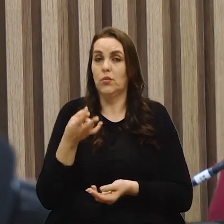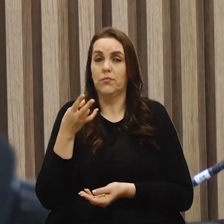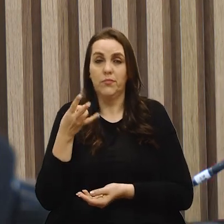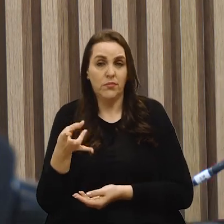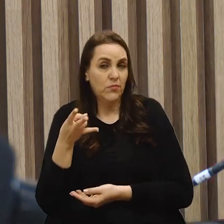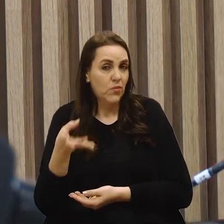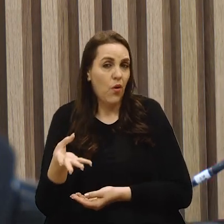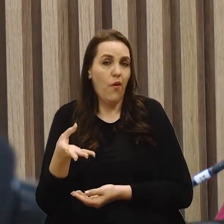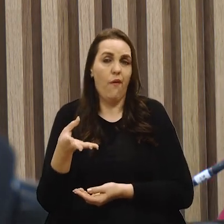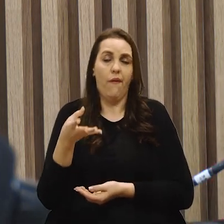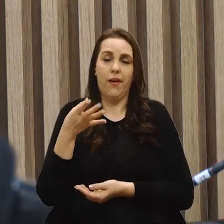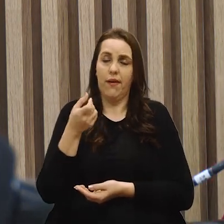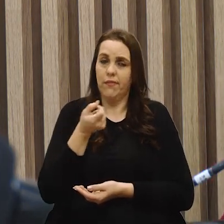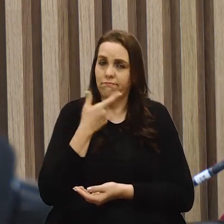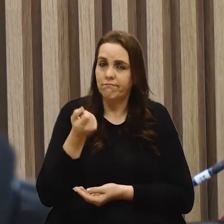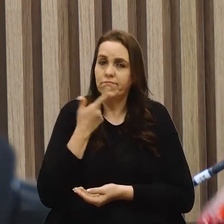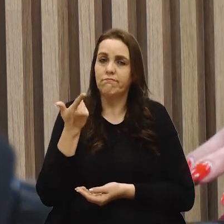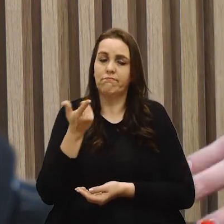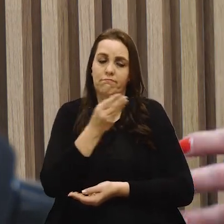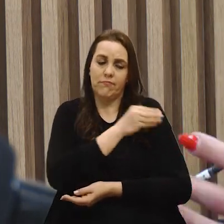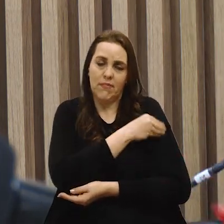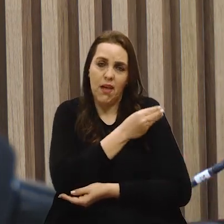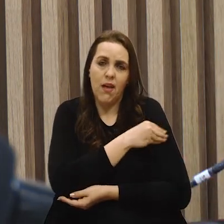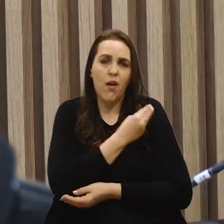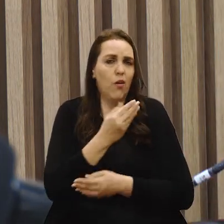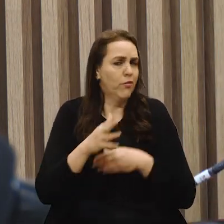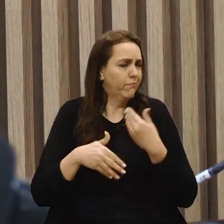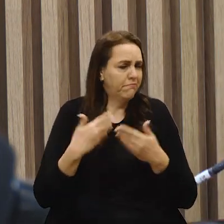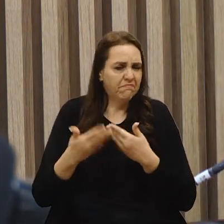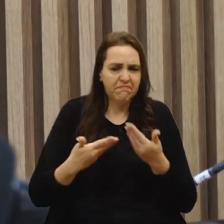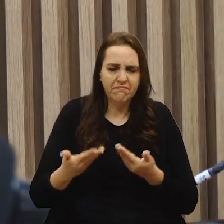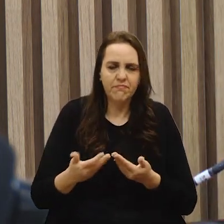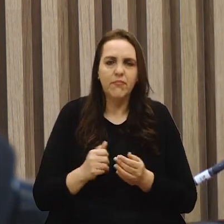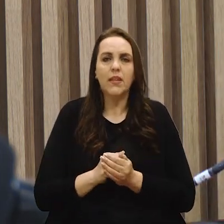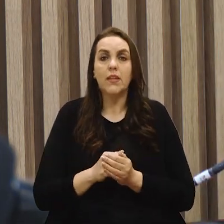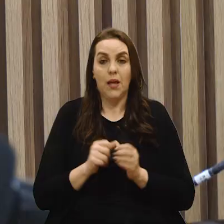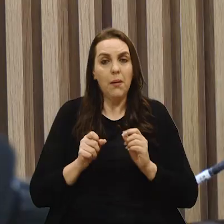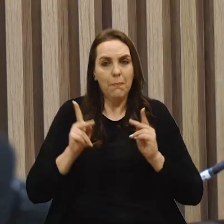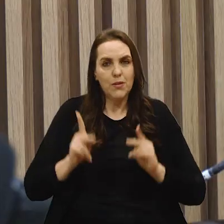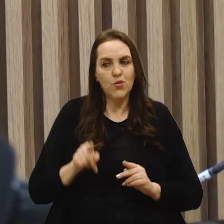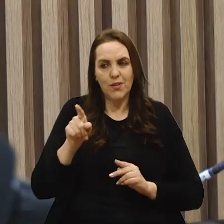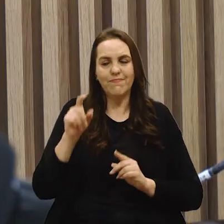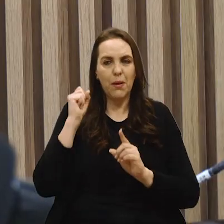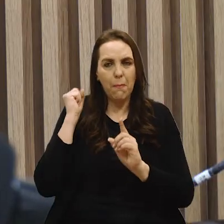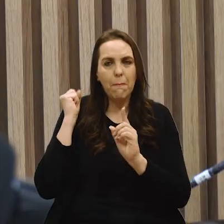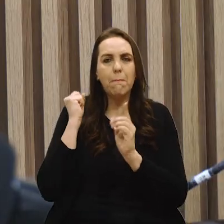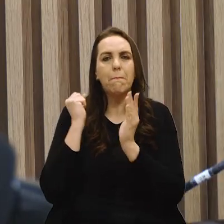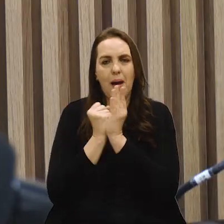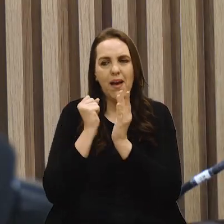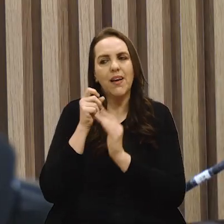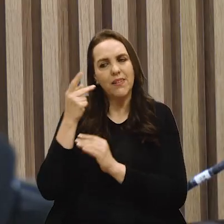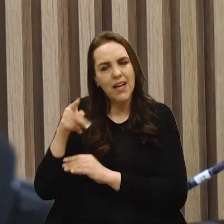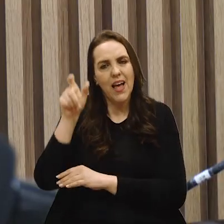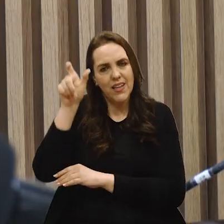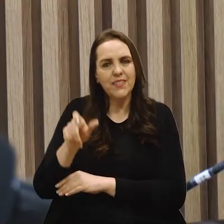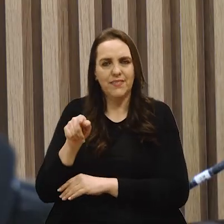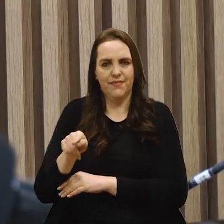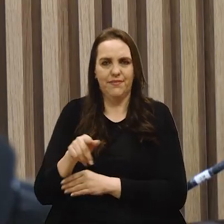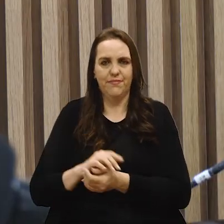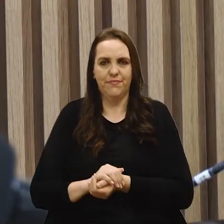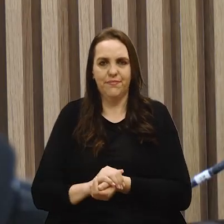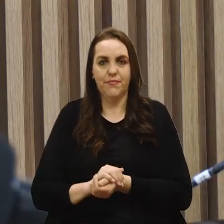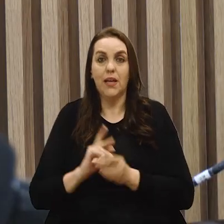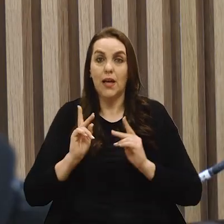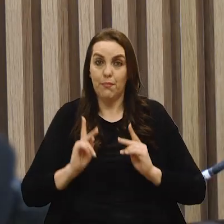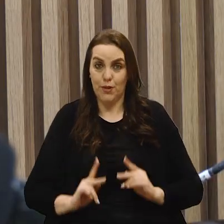de substâncias psicoativas. Então, esse é o estereótipo da pessoa em situação de rua. E quem realmente conhece a pessoa